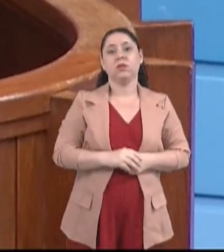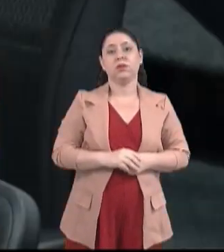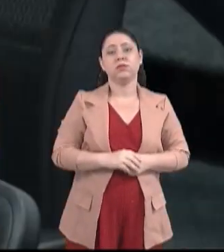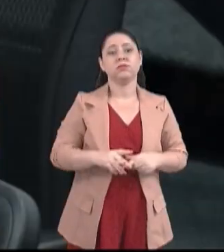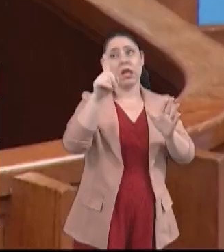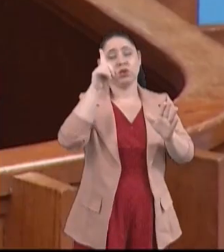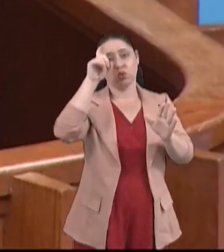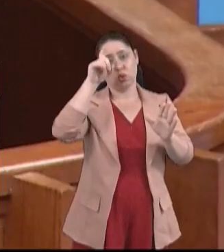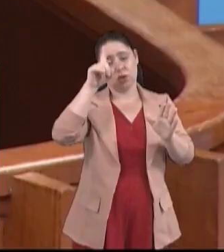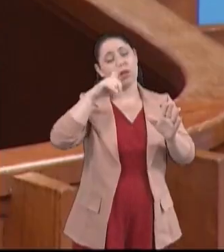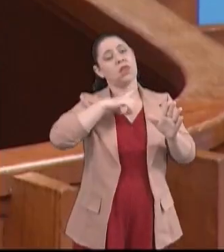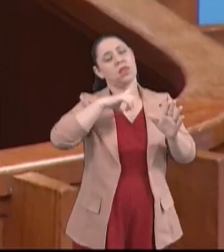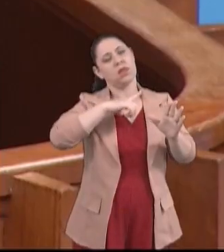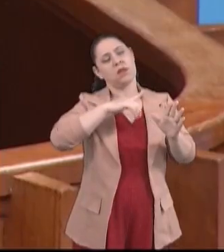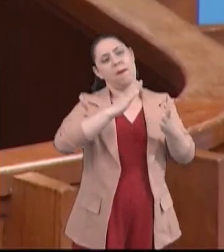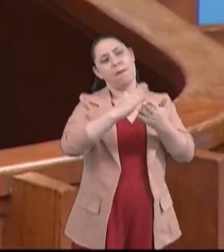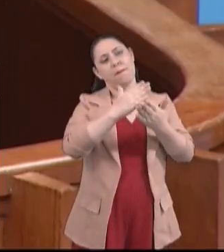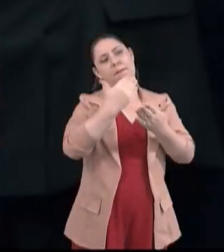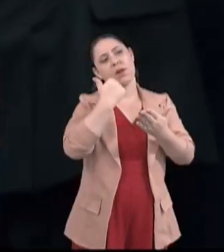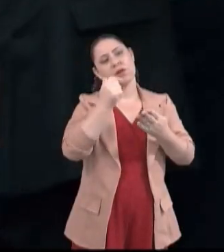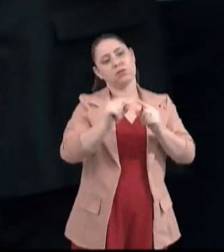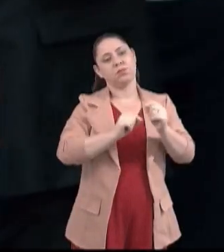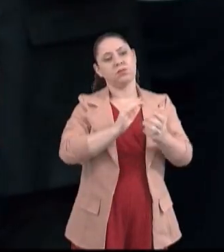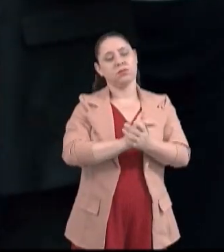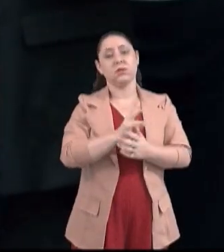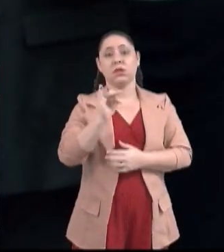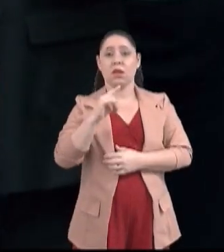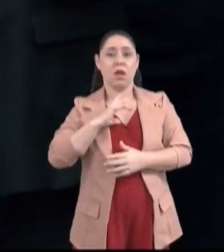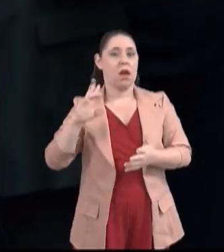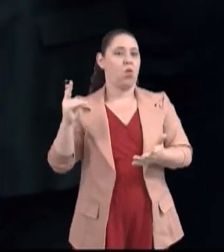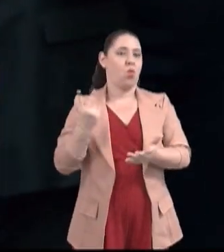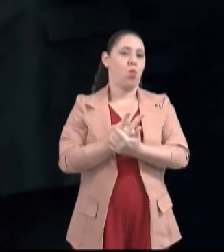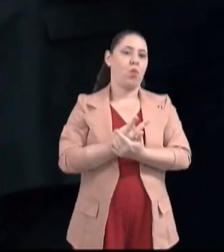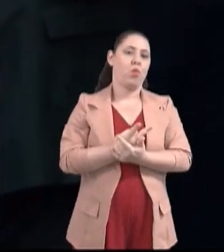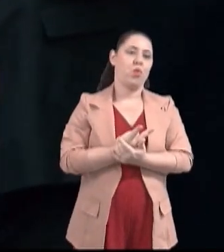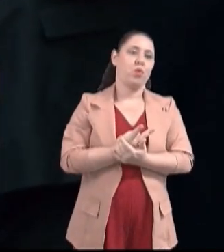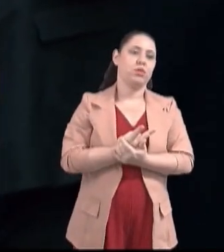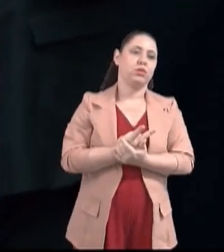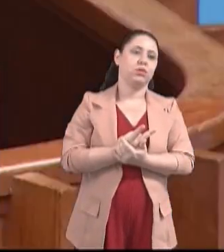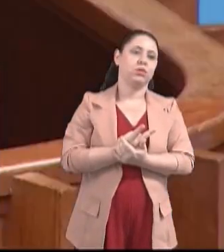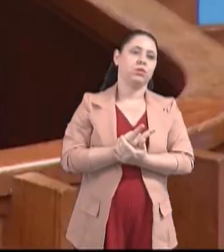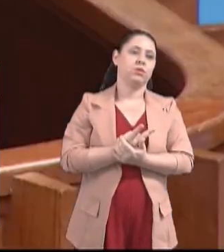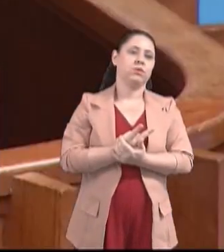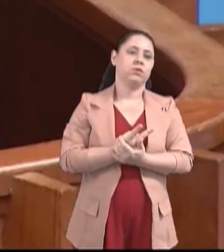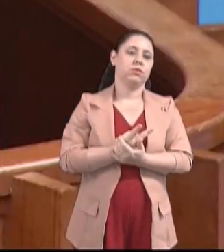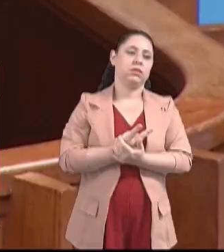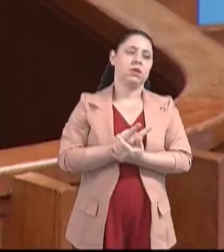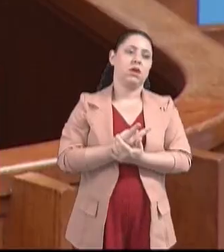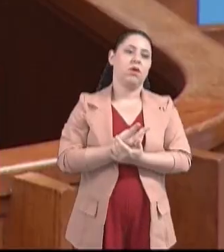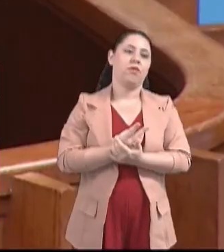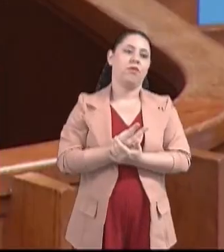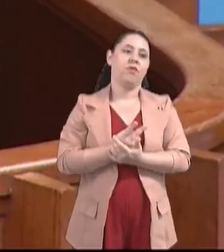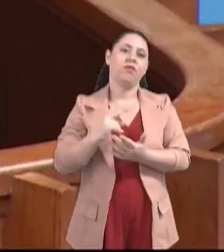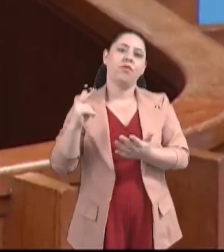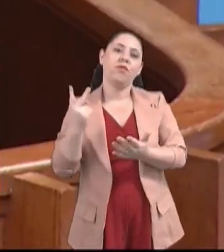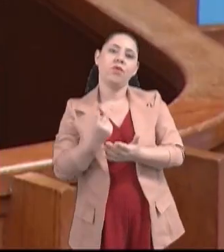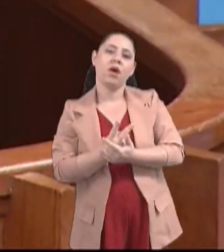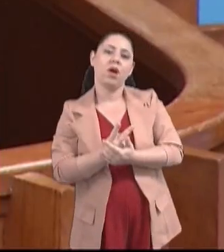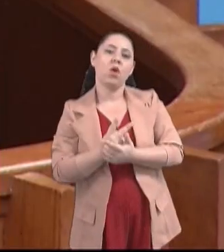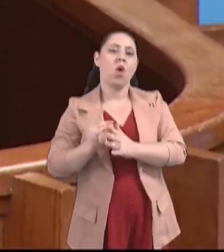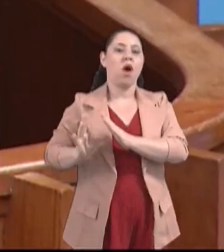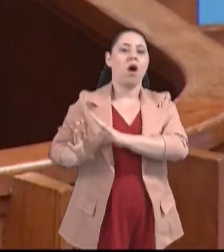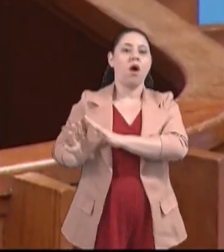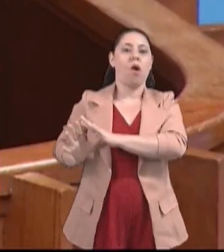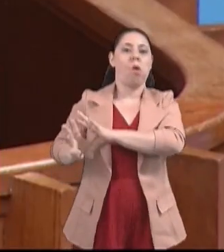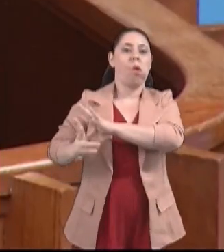oncologia. Então, eu acho que se tem erro, se tem falha, se